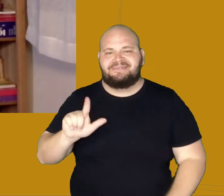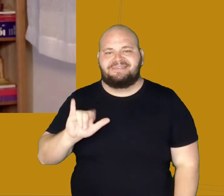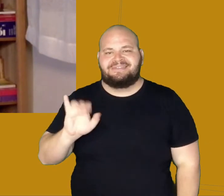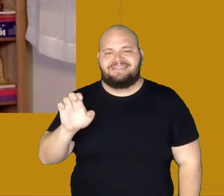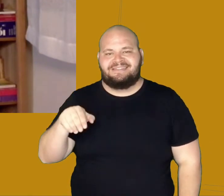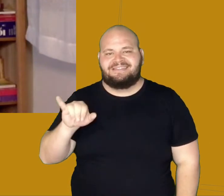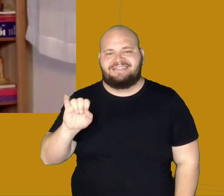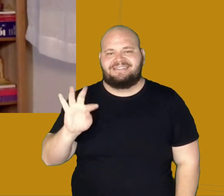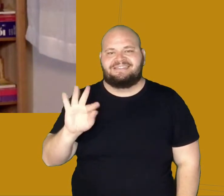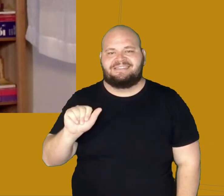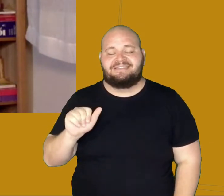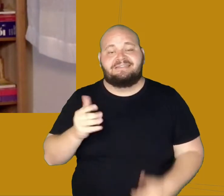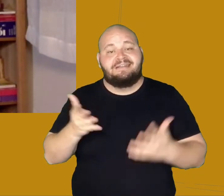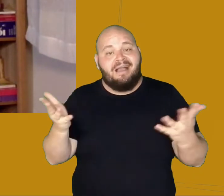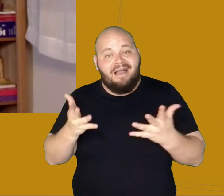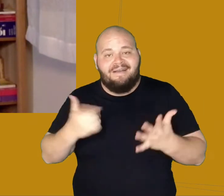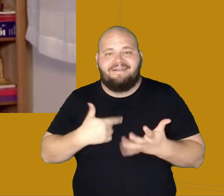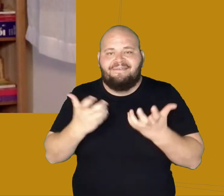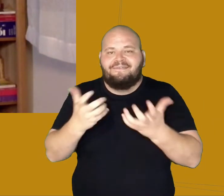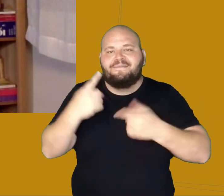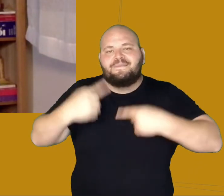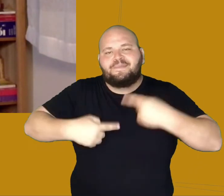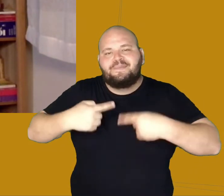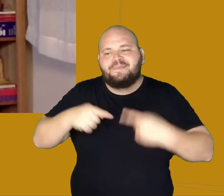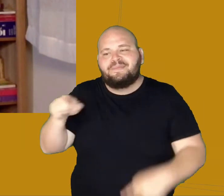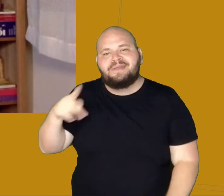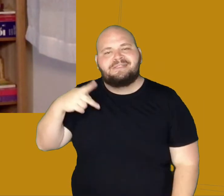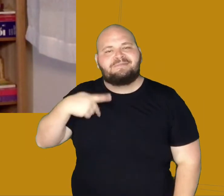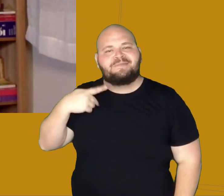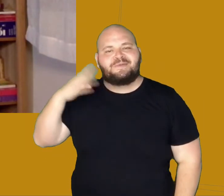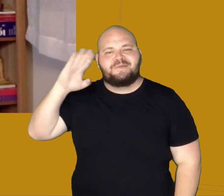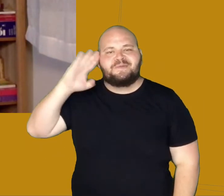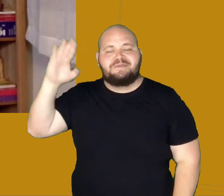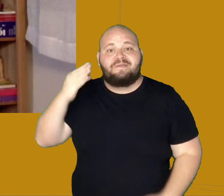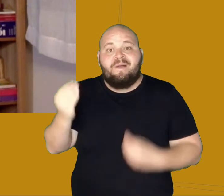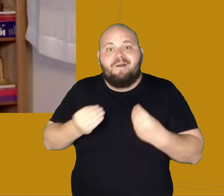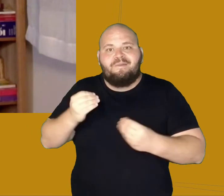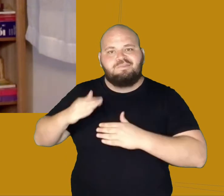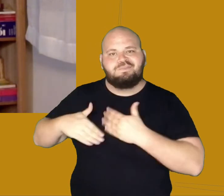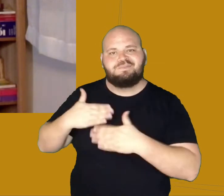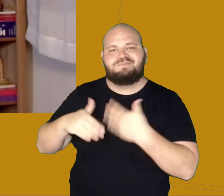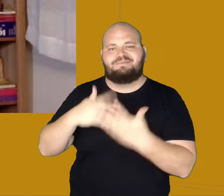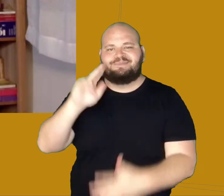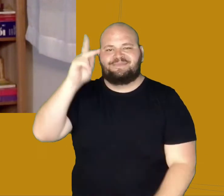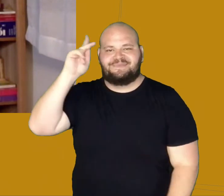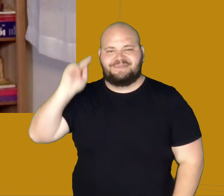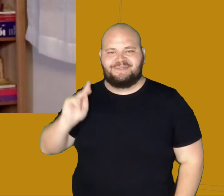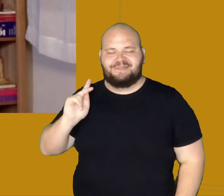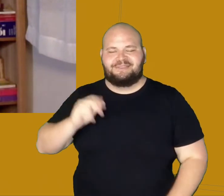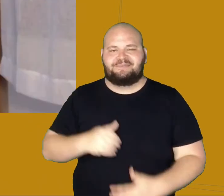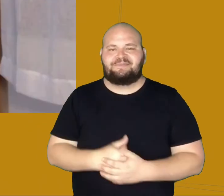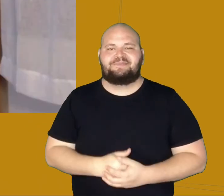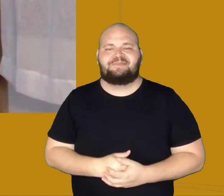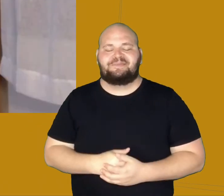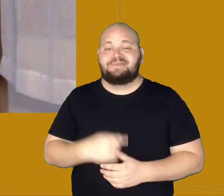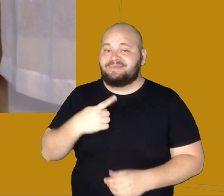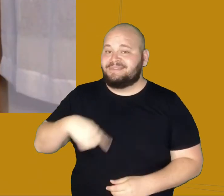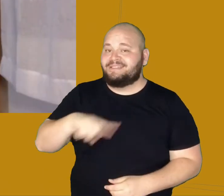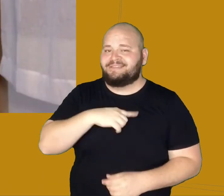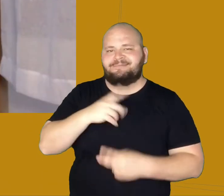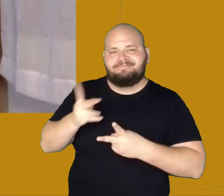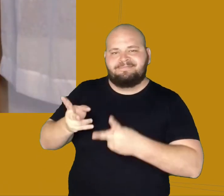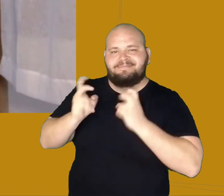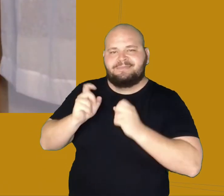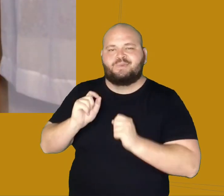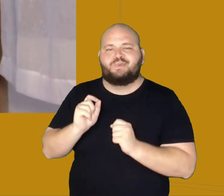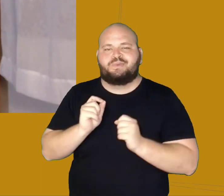E agora eu queria discutir com vocês como essa personagem tão interessante vai sendo desenvolvida ao longo da história. A gente